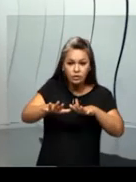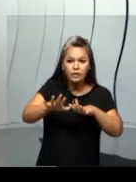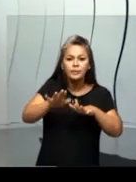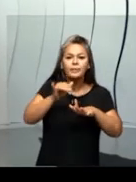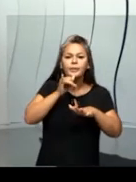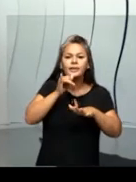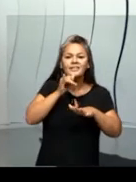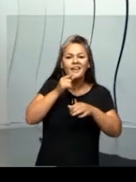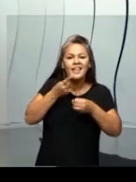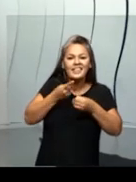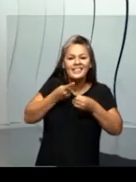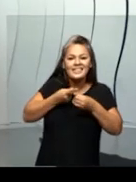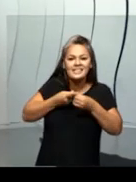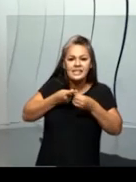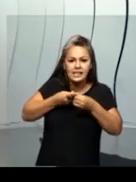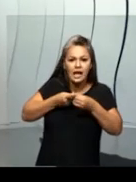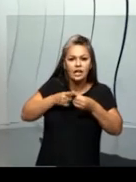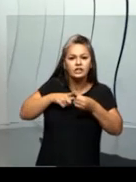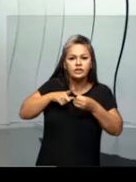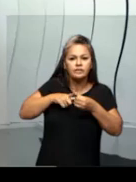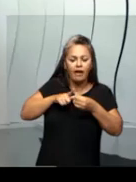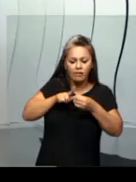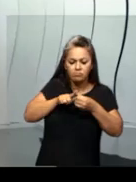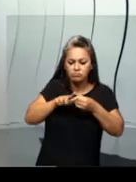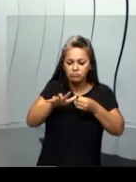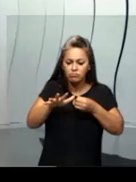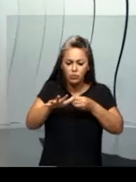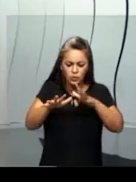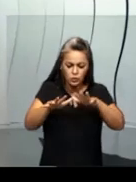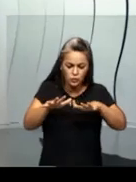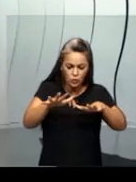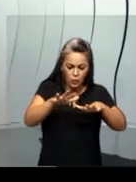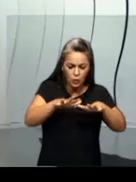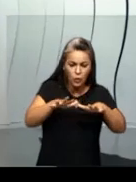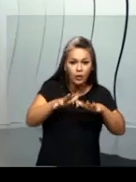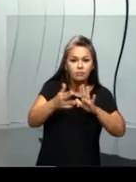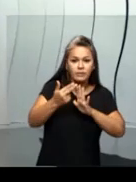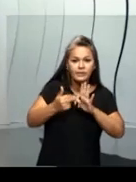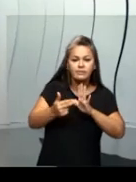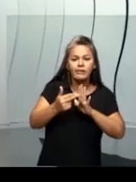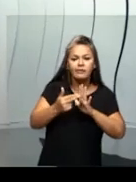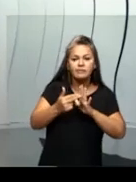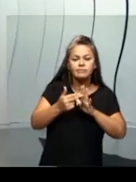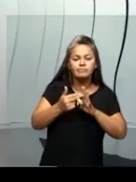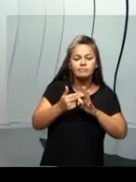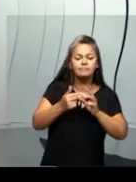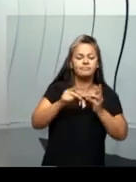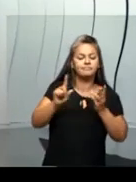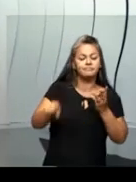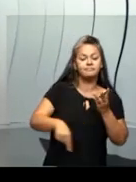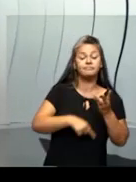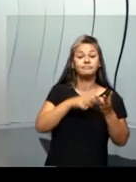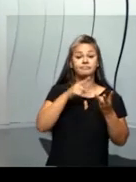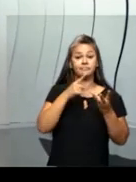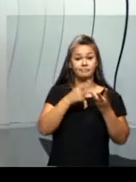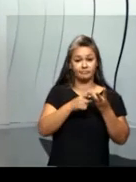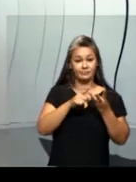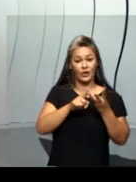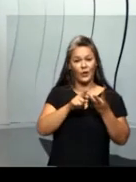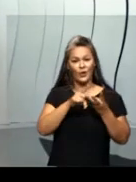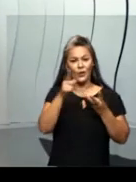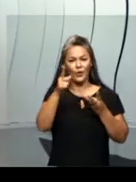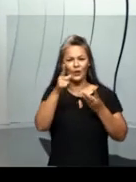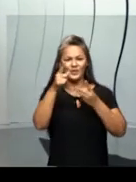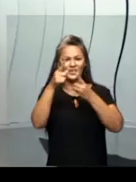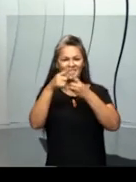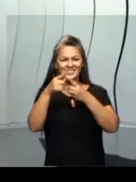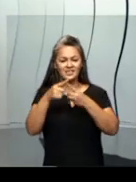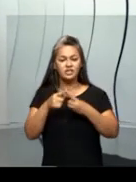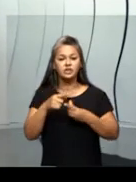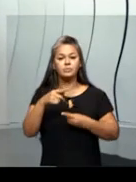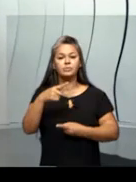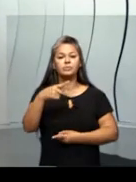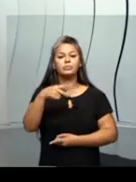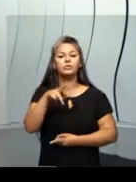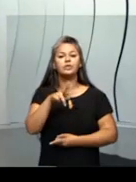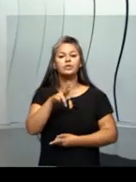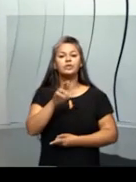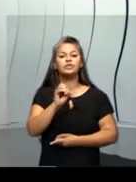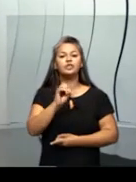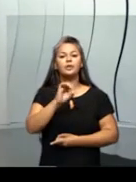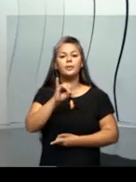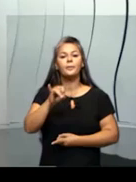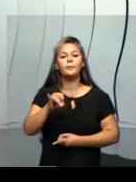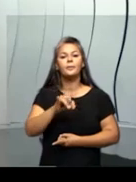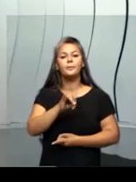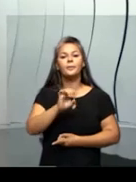da cartografia em relação às cartas, né? E outros tipos de projeções cartográficas. Nós vamos ver mais para frente o que significa cada